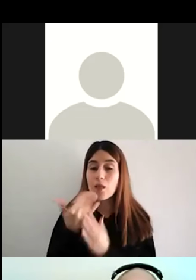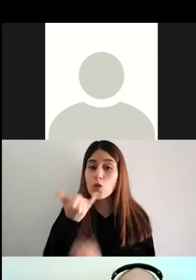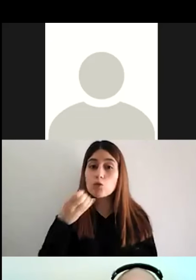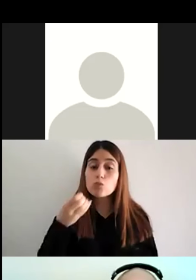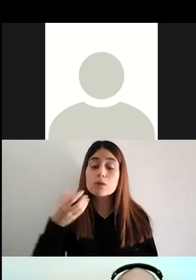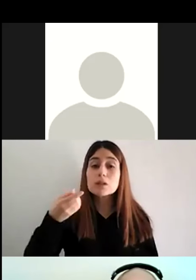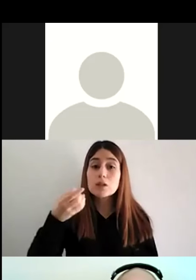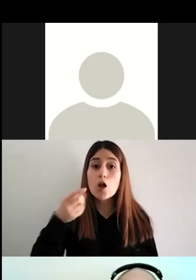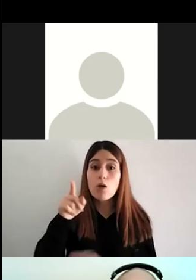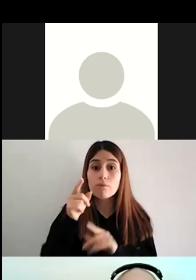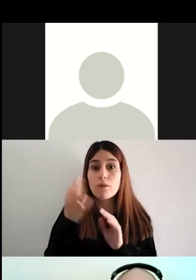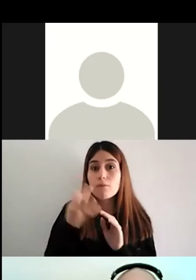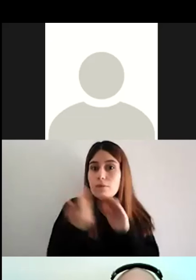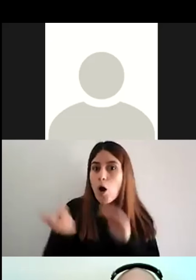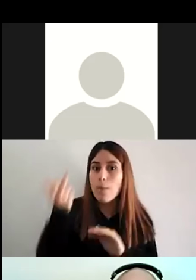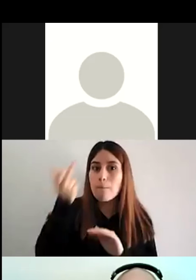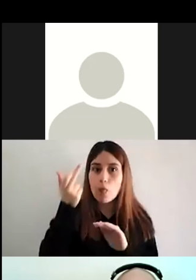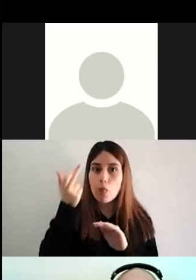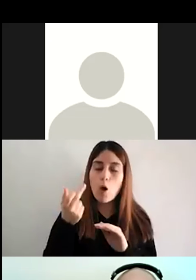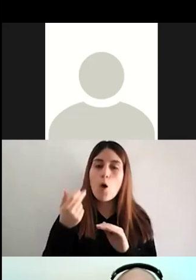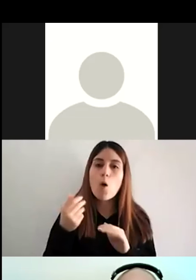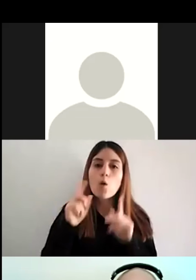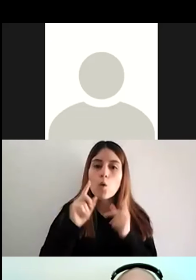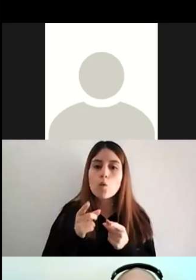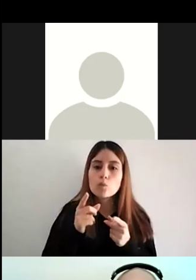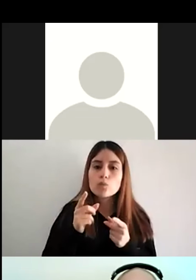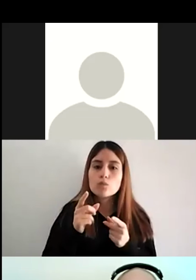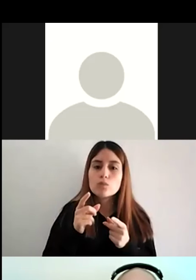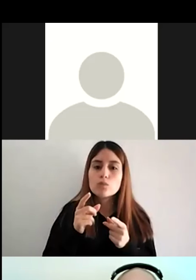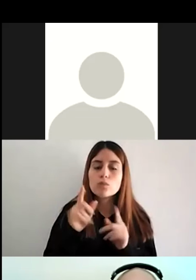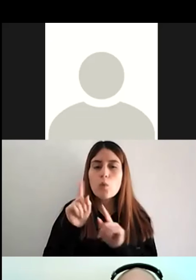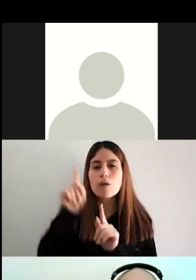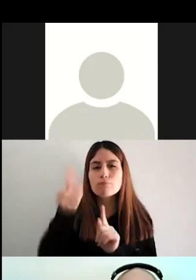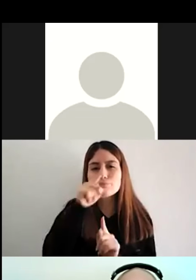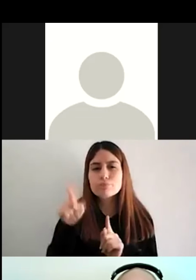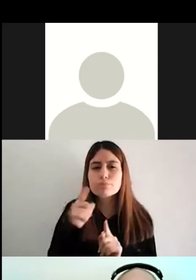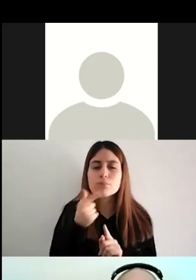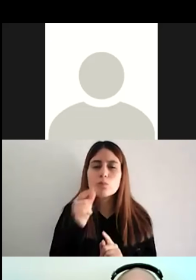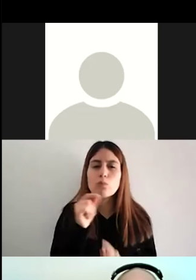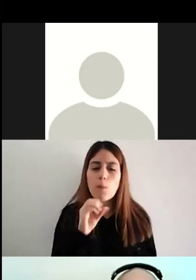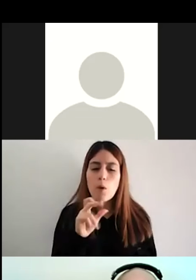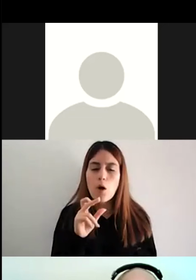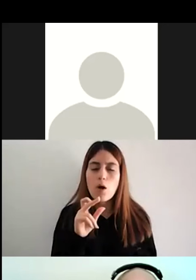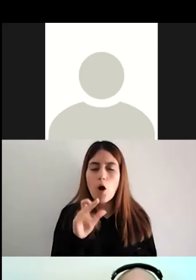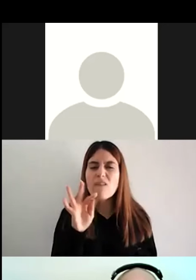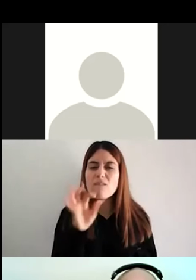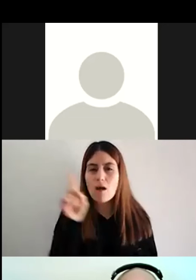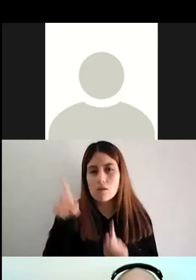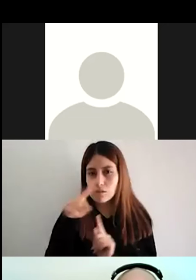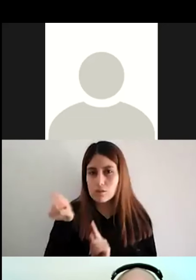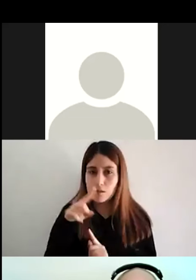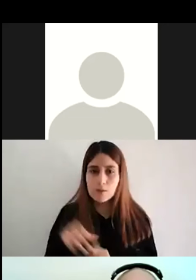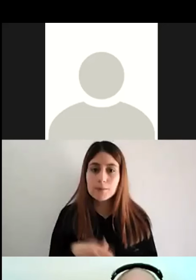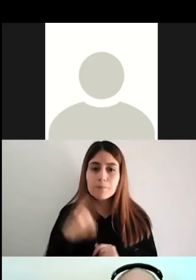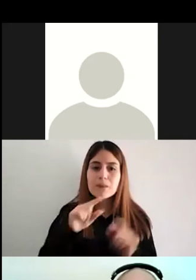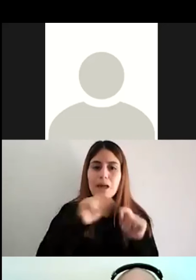quando começaram a surgir mais perdas de designação. Temos a meia linha, e a linha corresponde